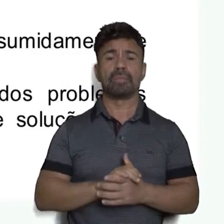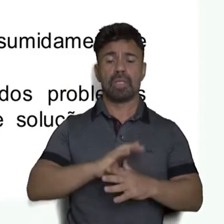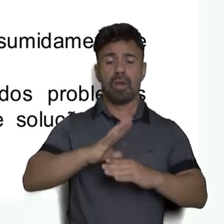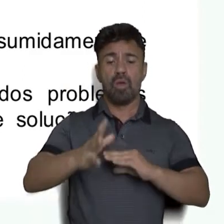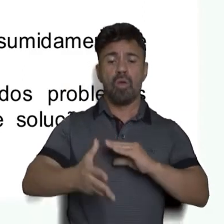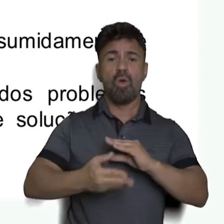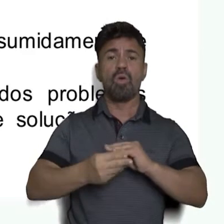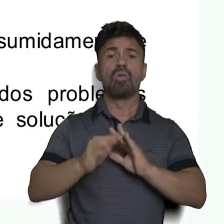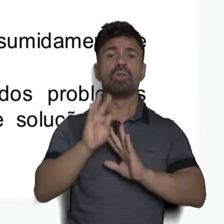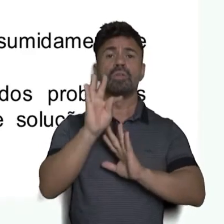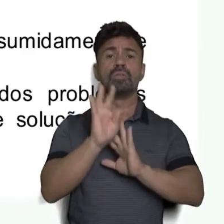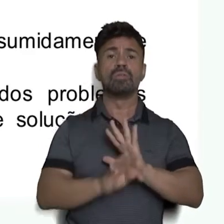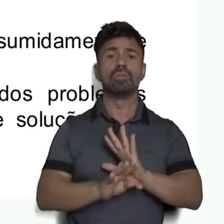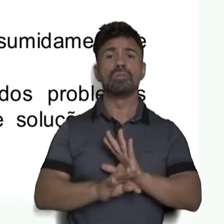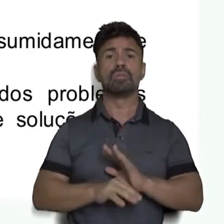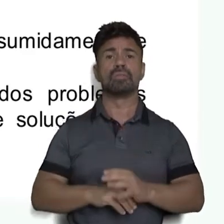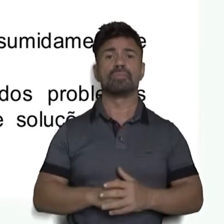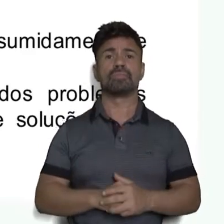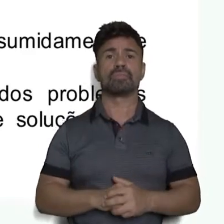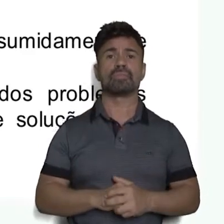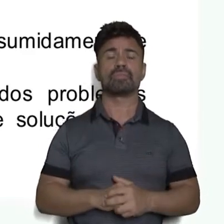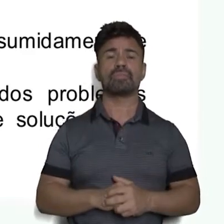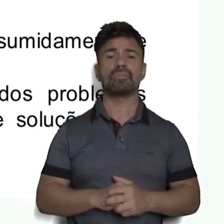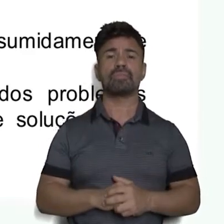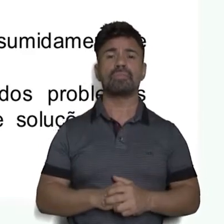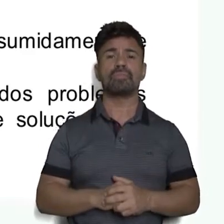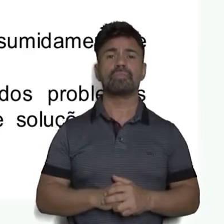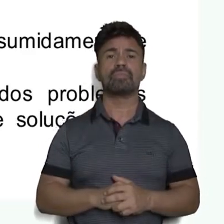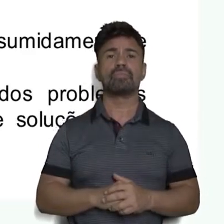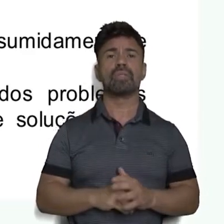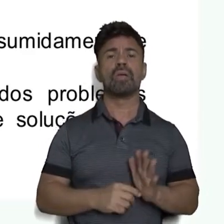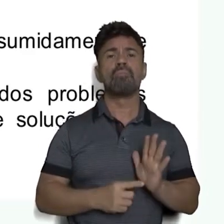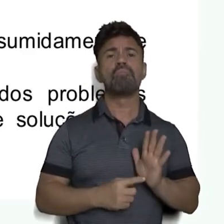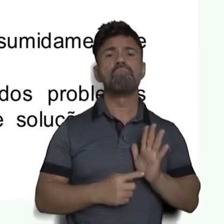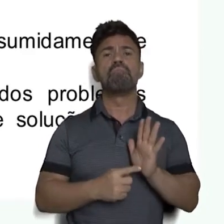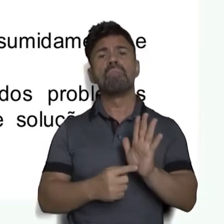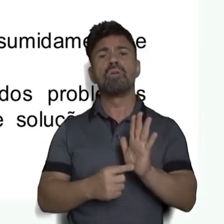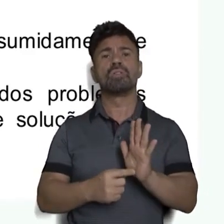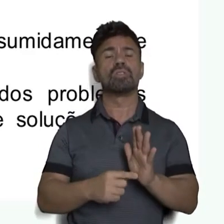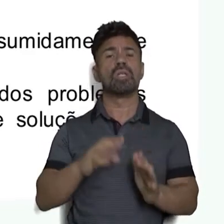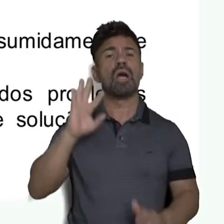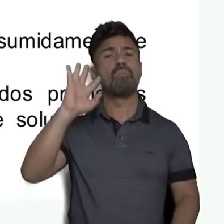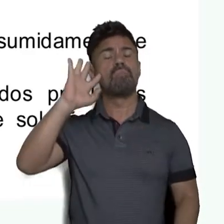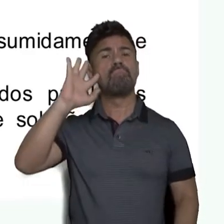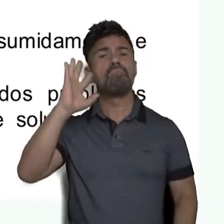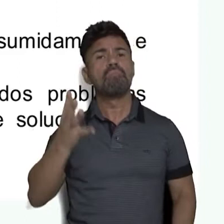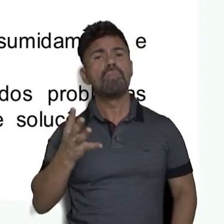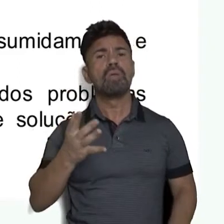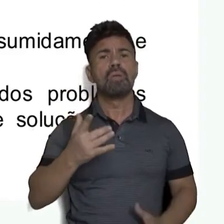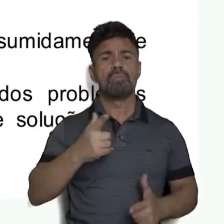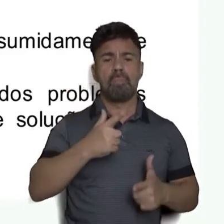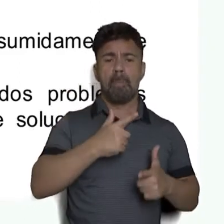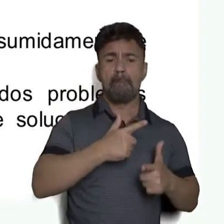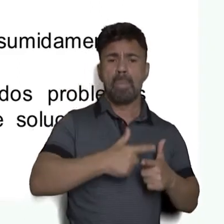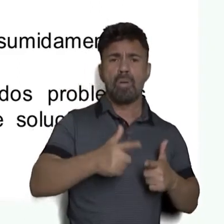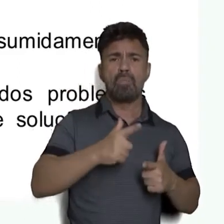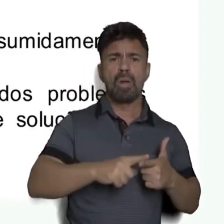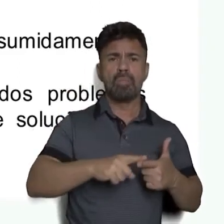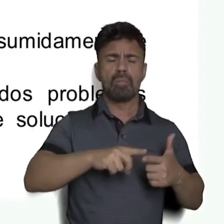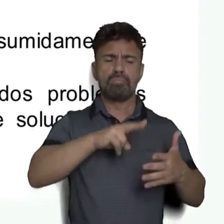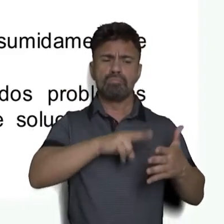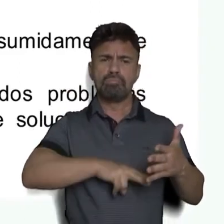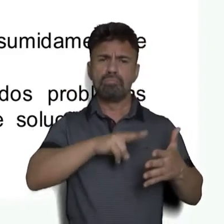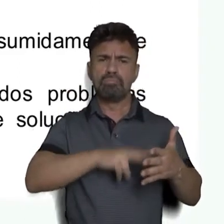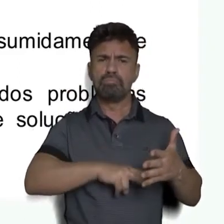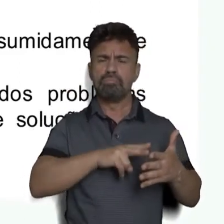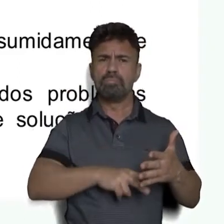seu texto, que é com uma proposta de solução. Você retoma os problemas que você comentou